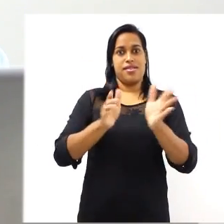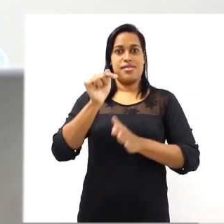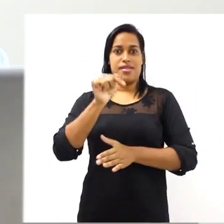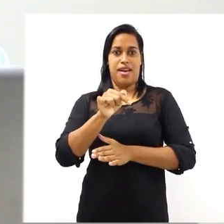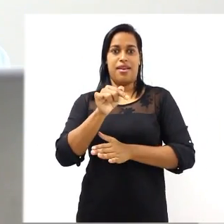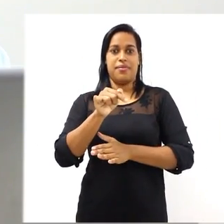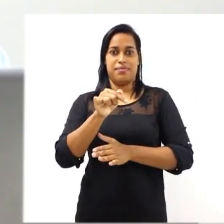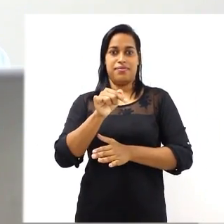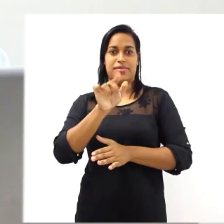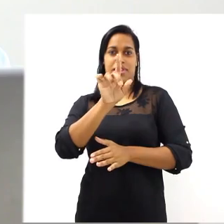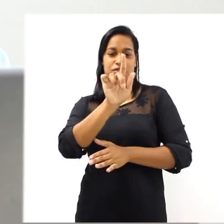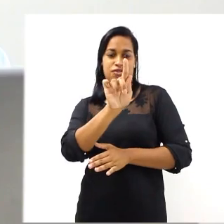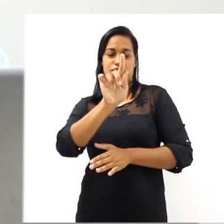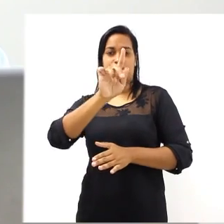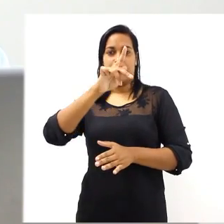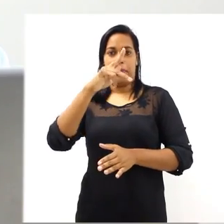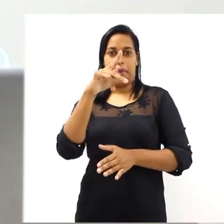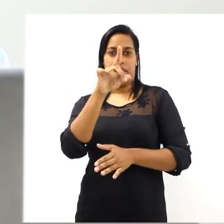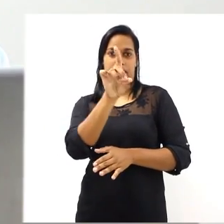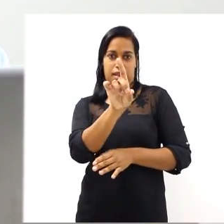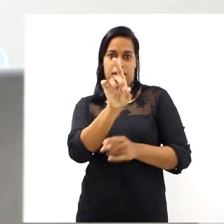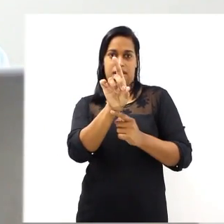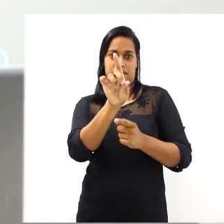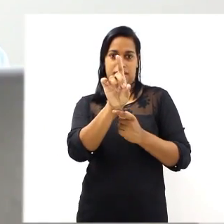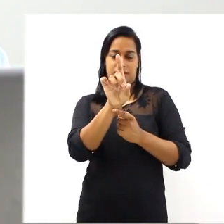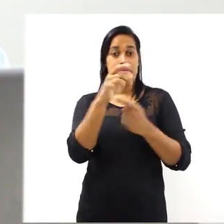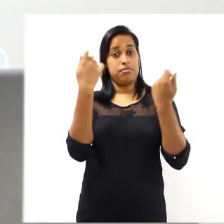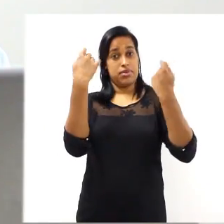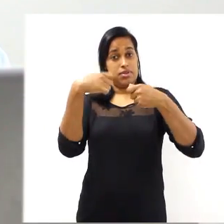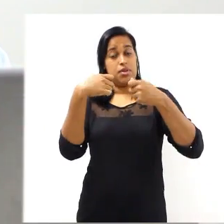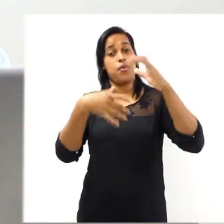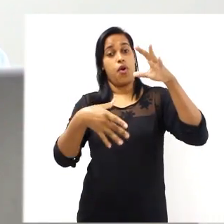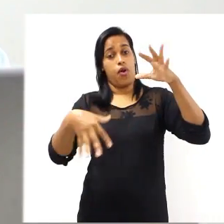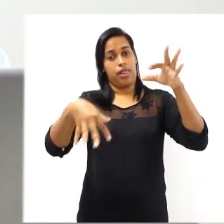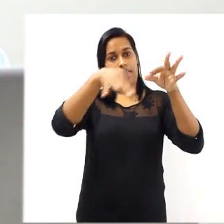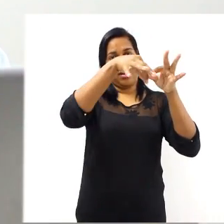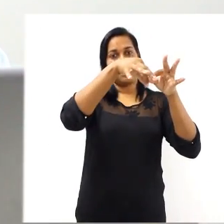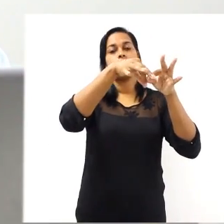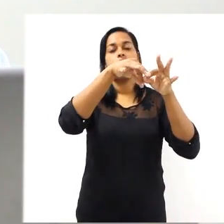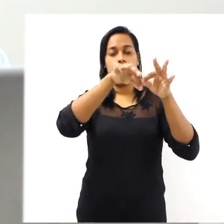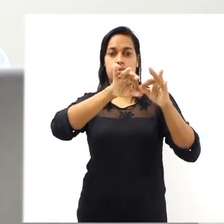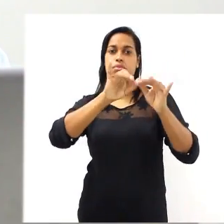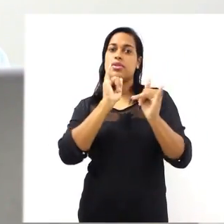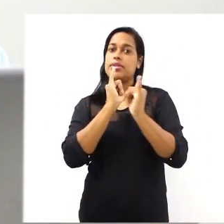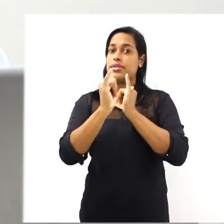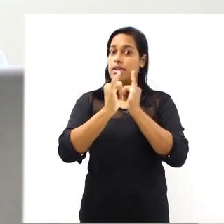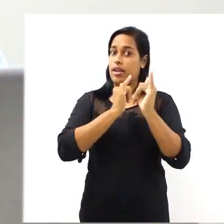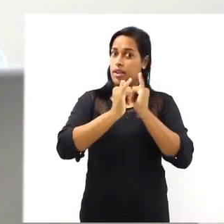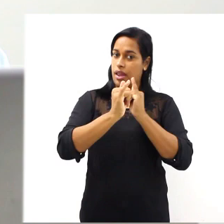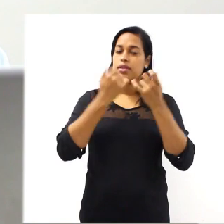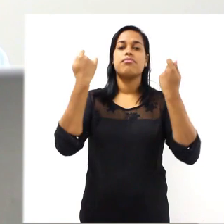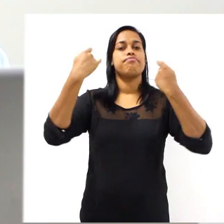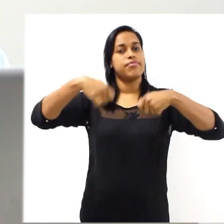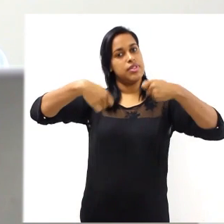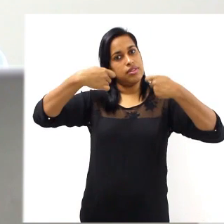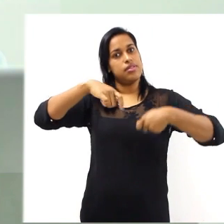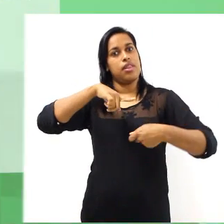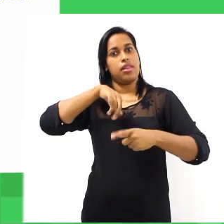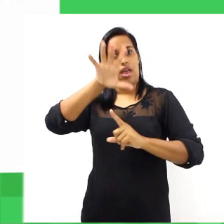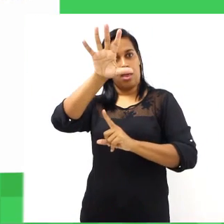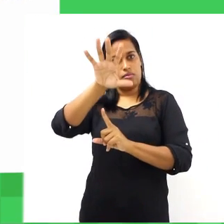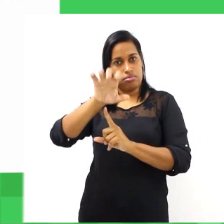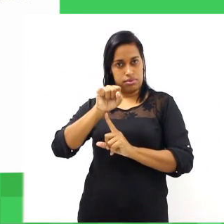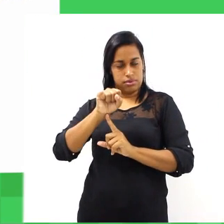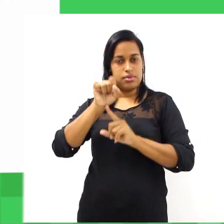SGBD? Precisamos de uma conexão de internet, por exemplo, e através dessa conexão